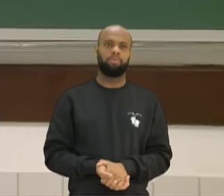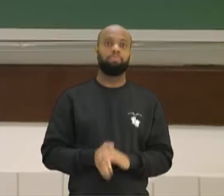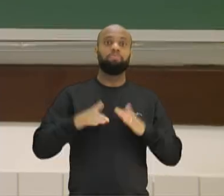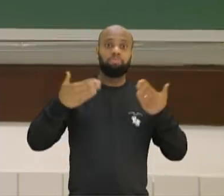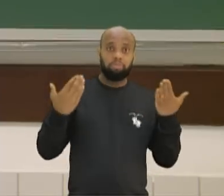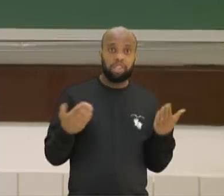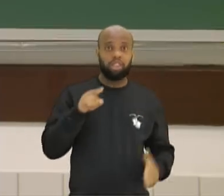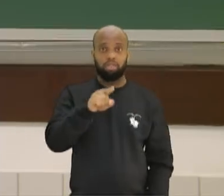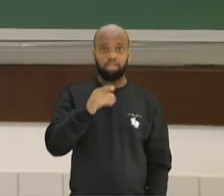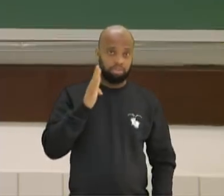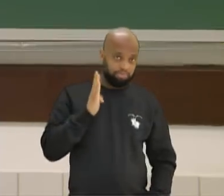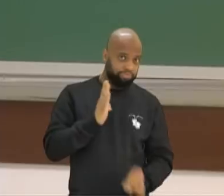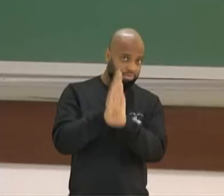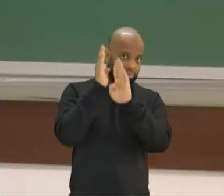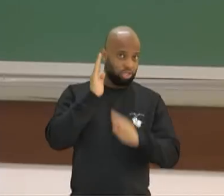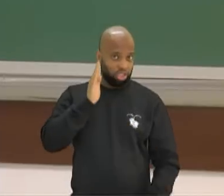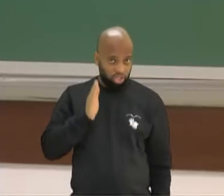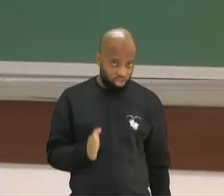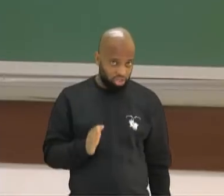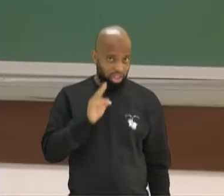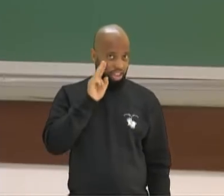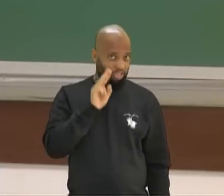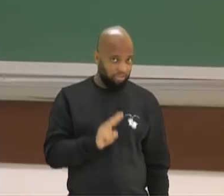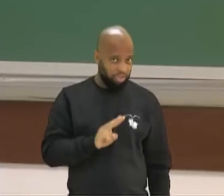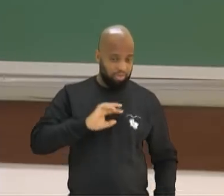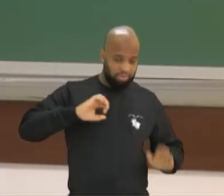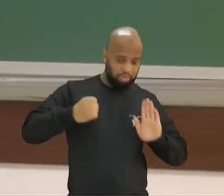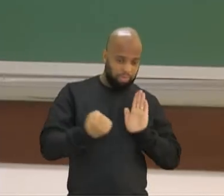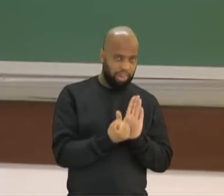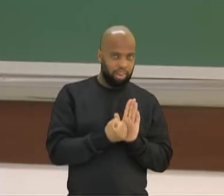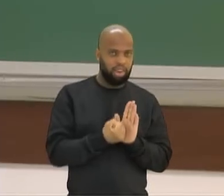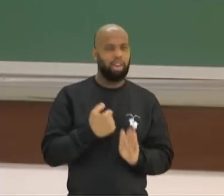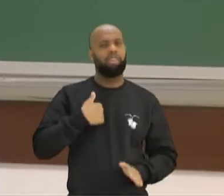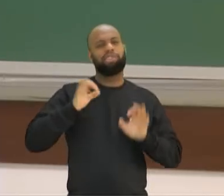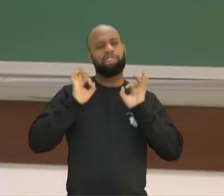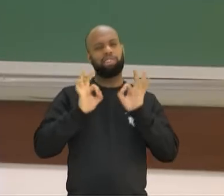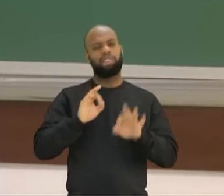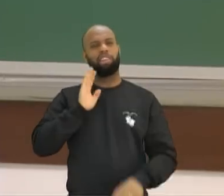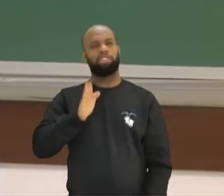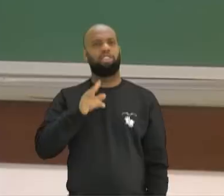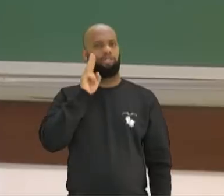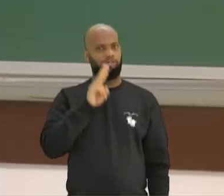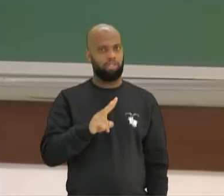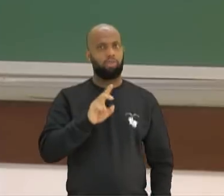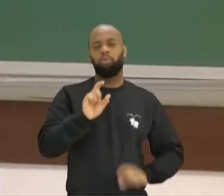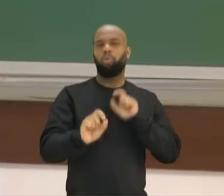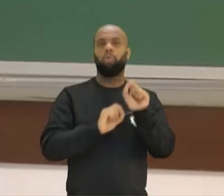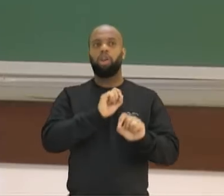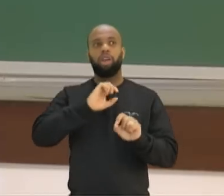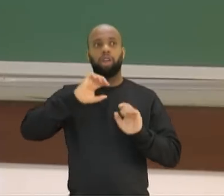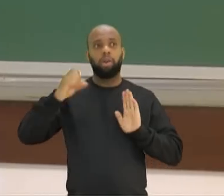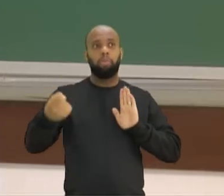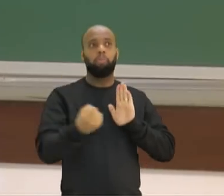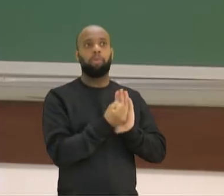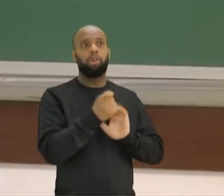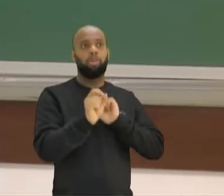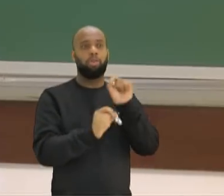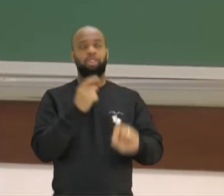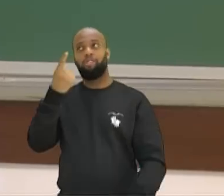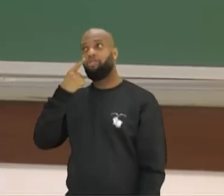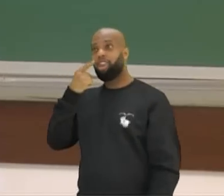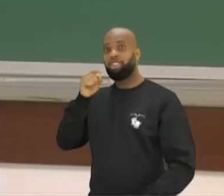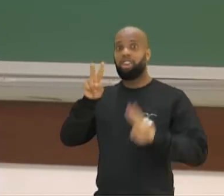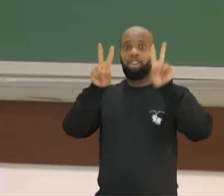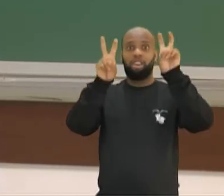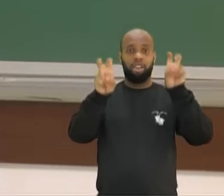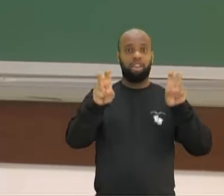E aí, será que você descobriu? Será que você já viu esse símbolo? Eu tenho certeza que você já viu. Então, esses são os símbolos do Greenpeace. Você